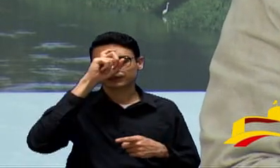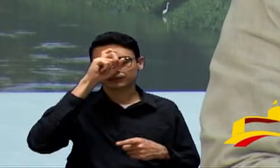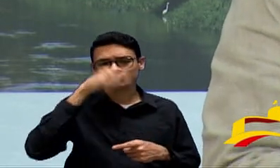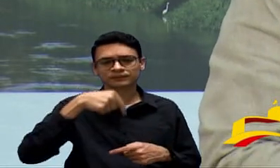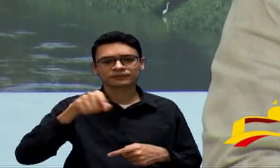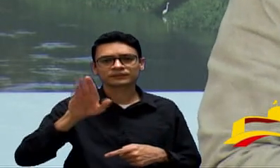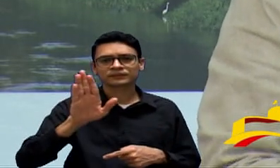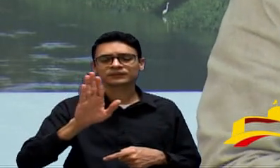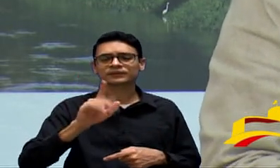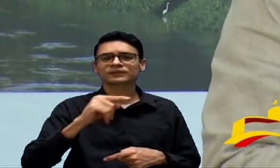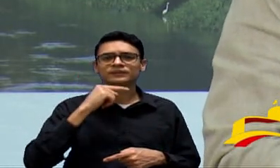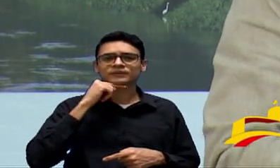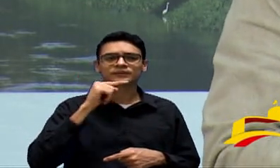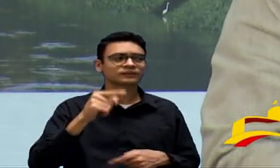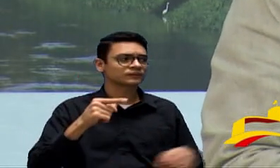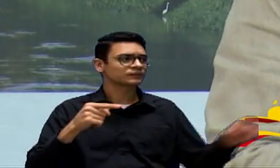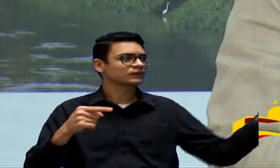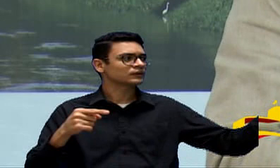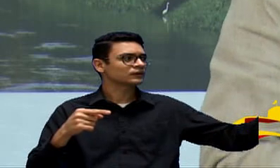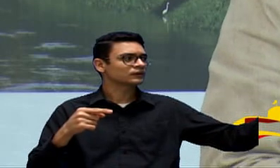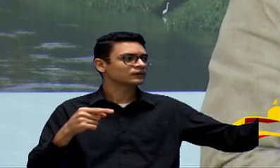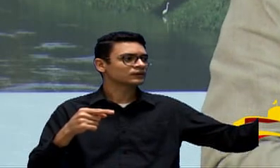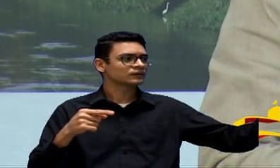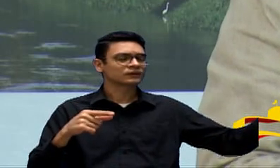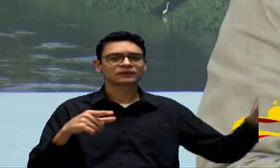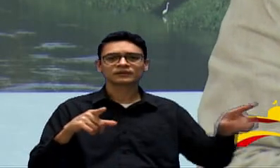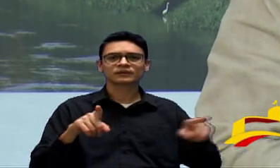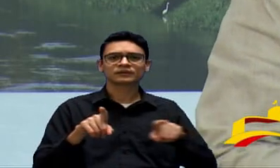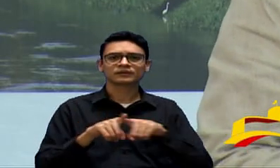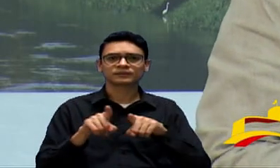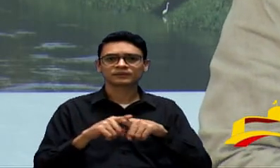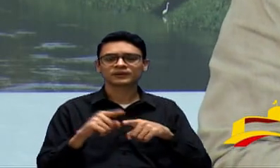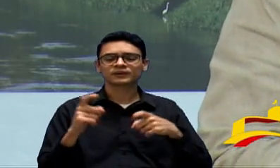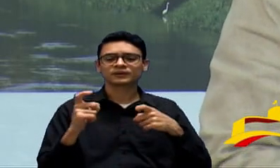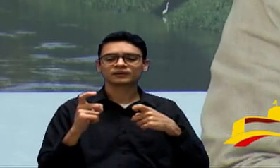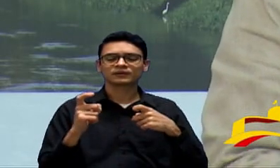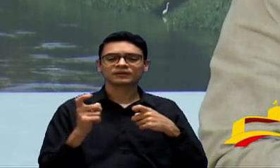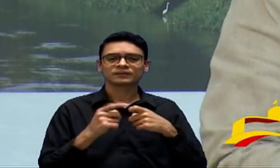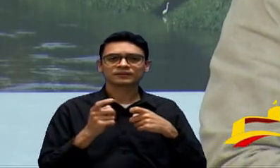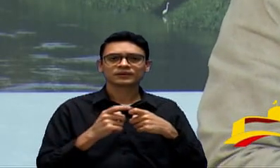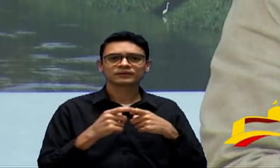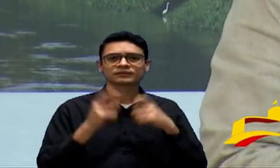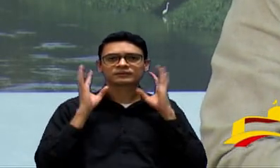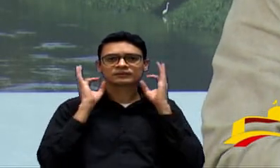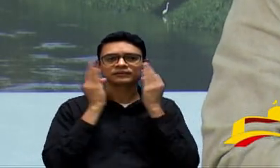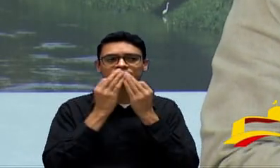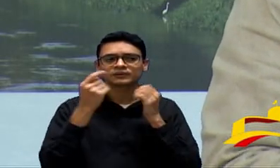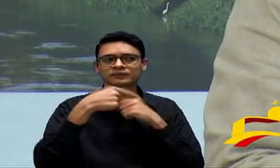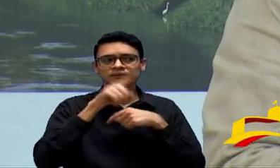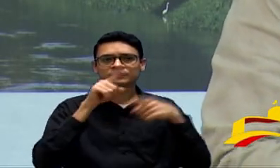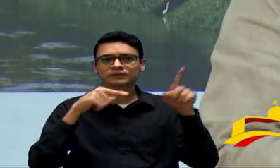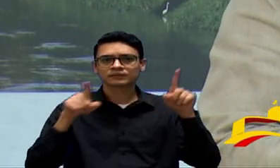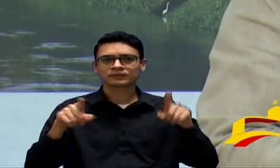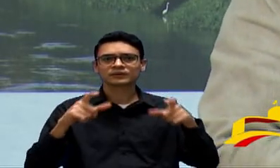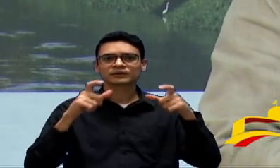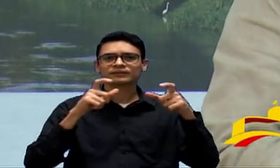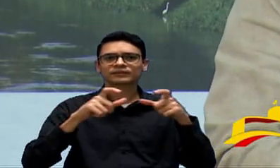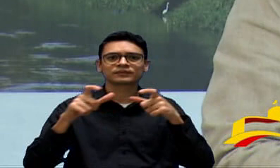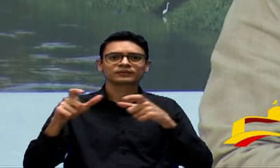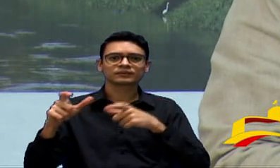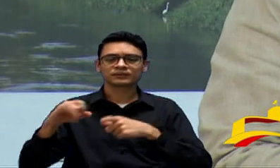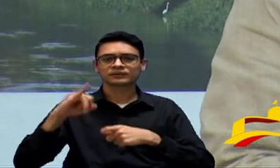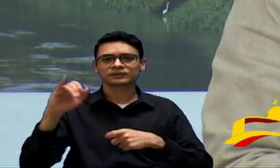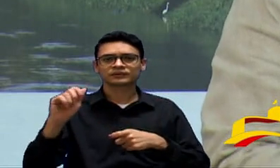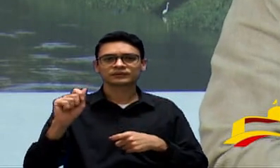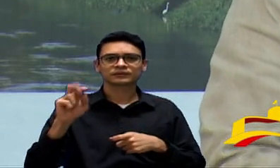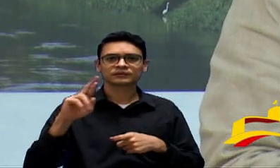segunda vacina. Não só isso, como as questões do médico da família não está indo nos locais. Não é só a Brigadeira, todo Jardim Dourado, toda a